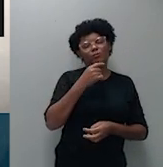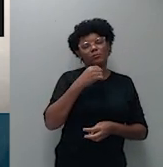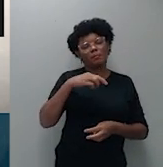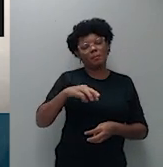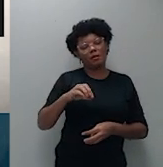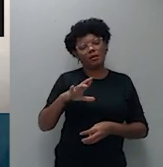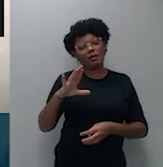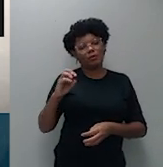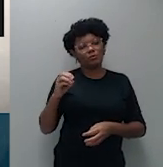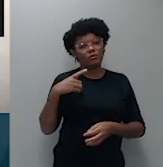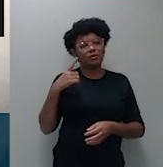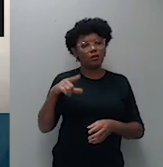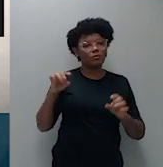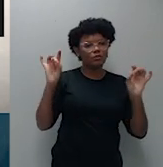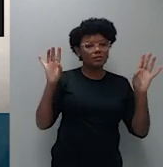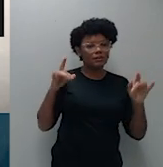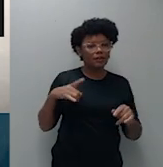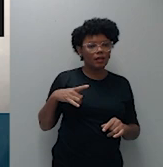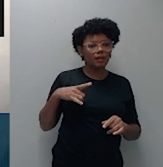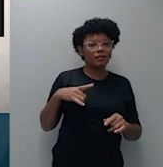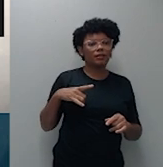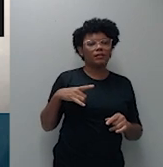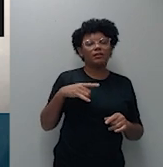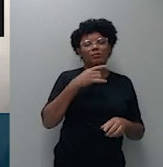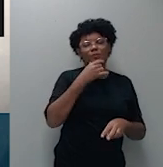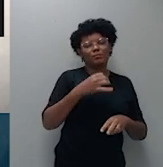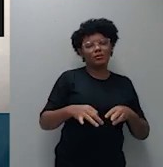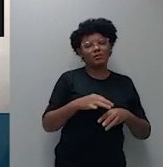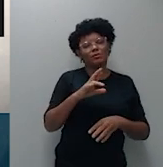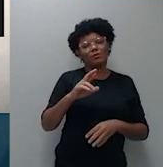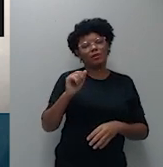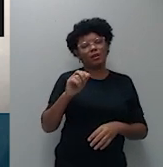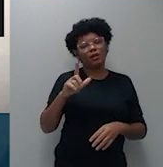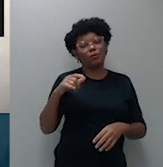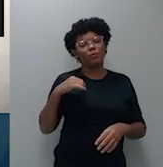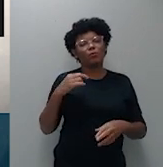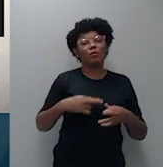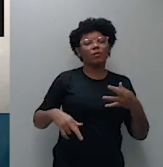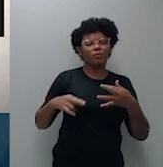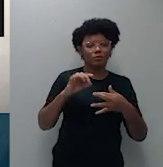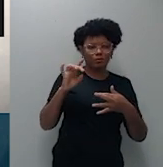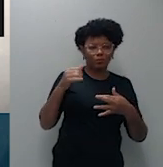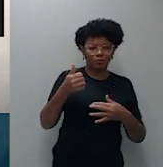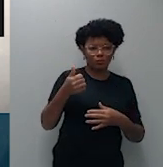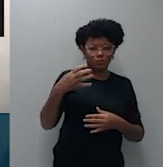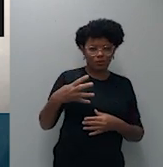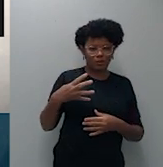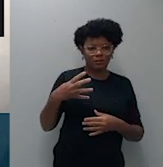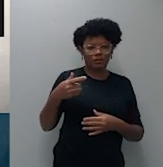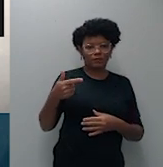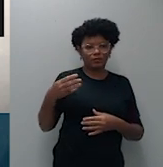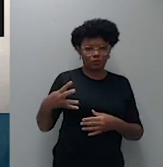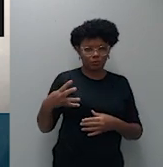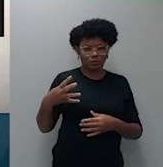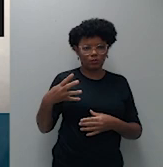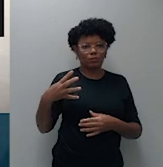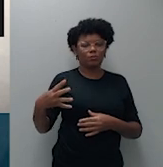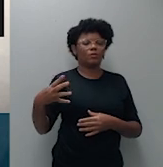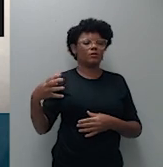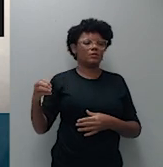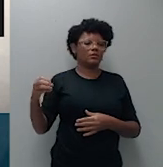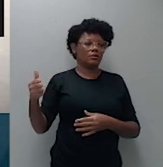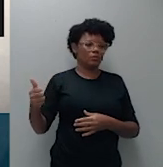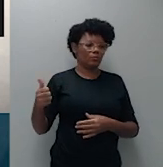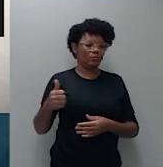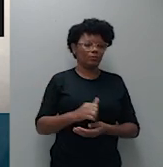buzzi táxi pelo Ministro Raul Araújo no recurso especial um 424